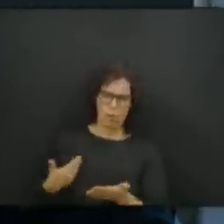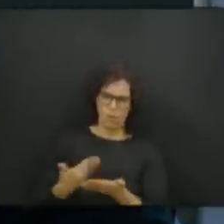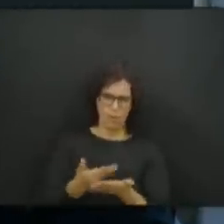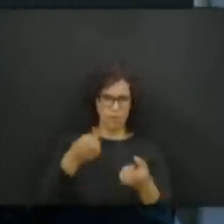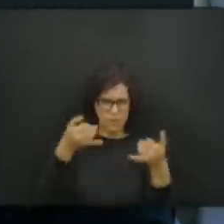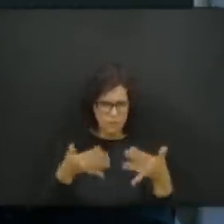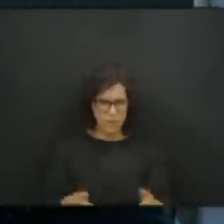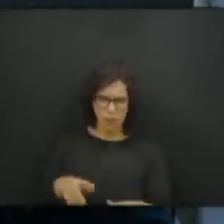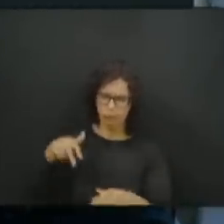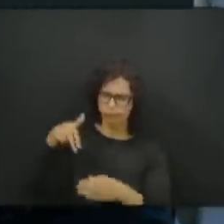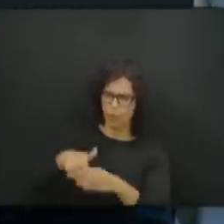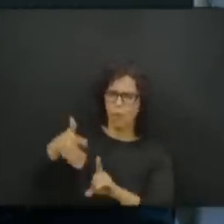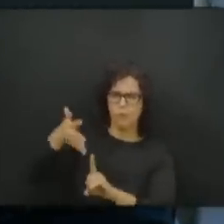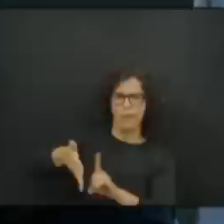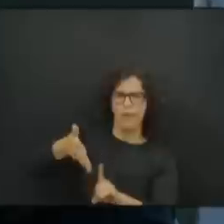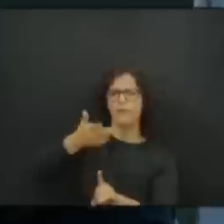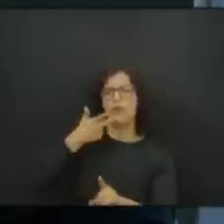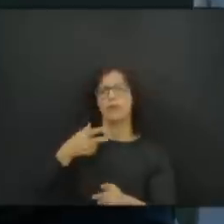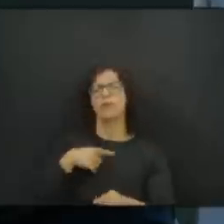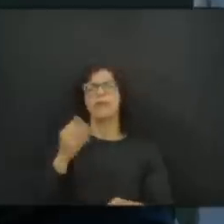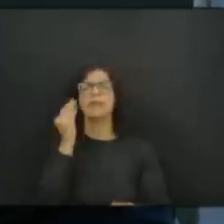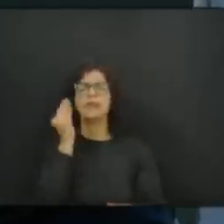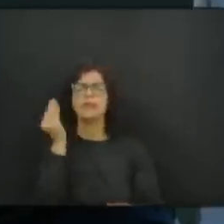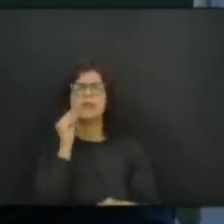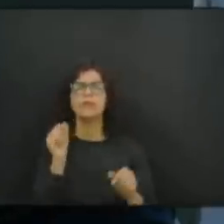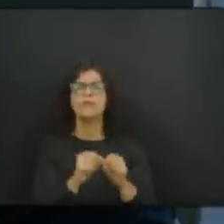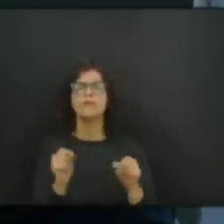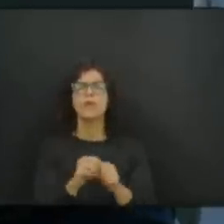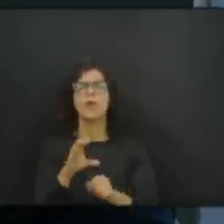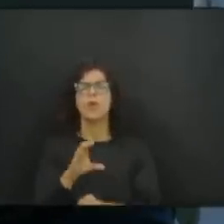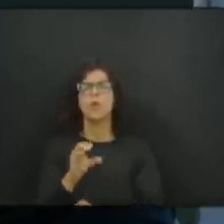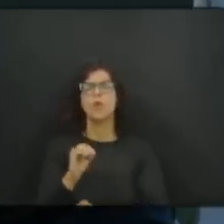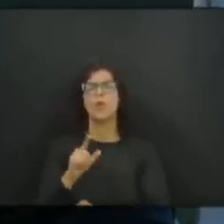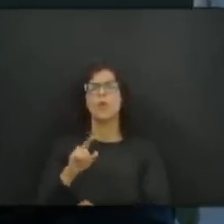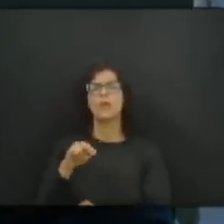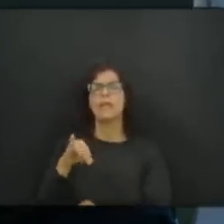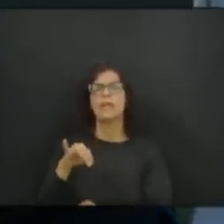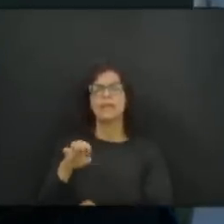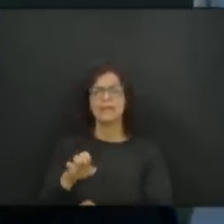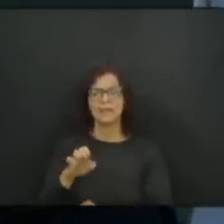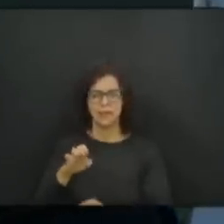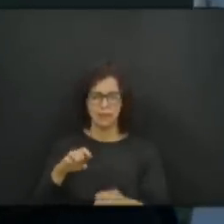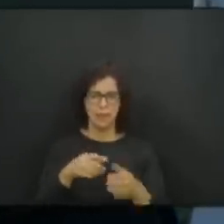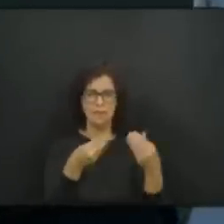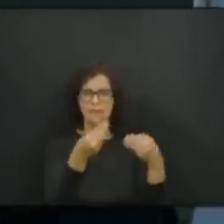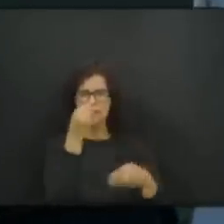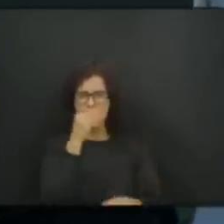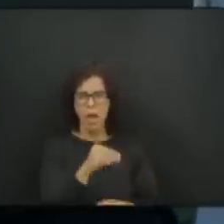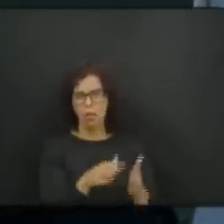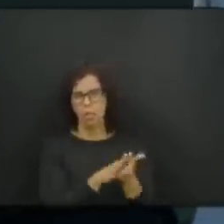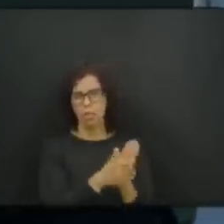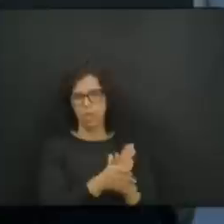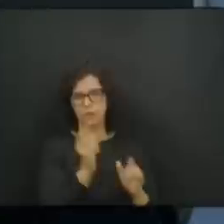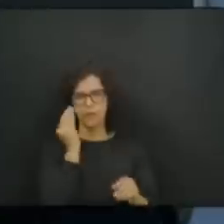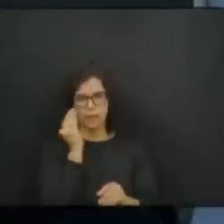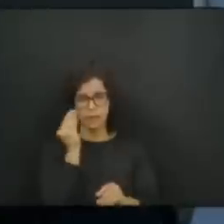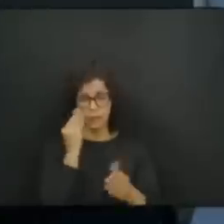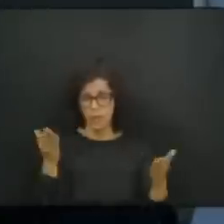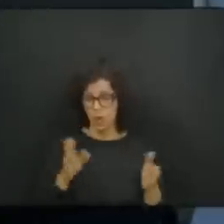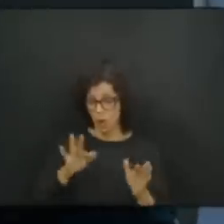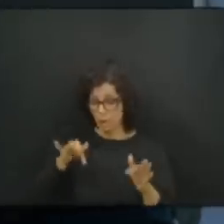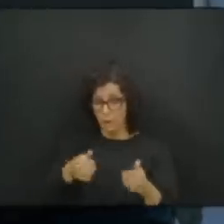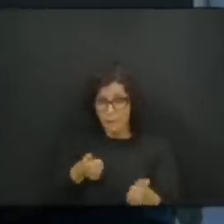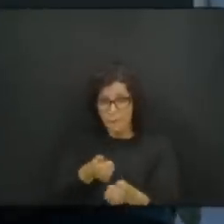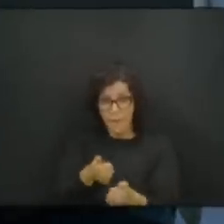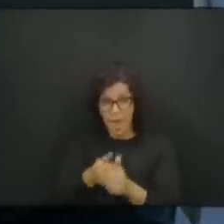já falei em plenário pretende enfraquecer o colete e agora no final do ano no final da do